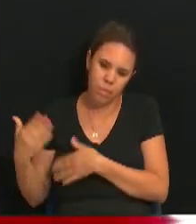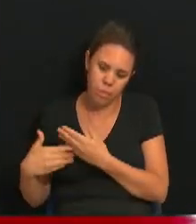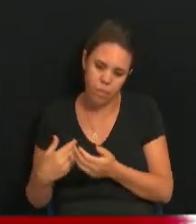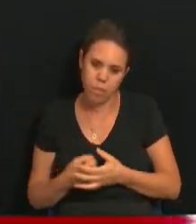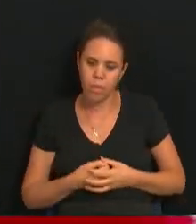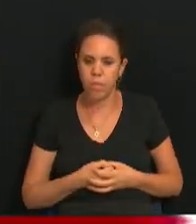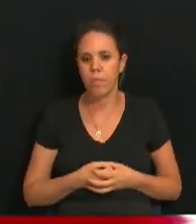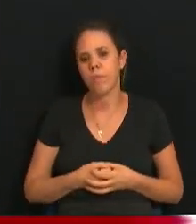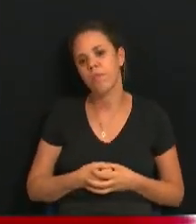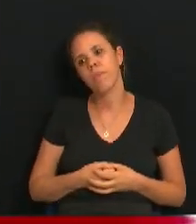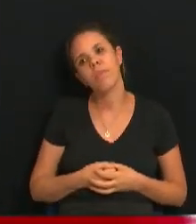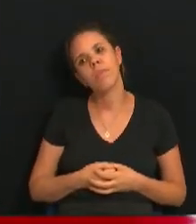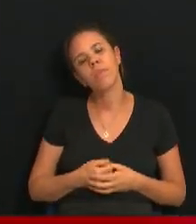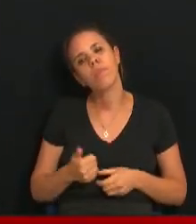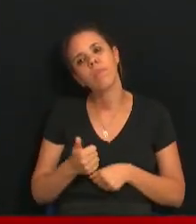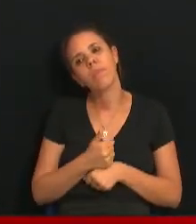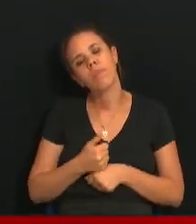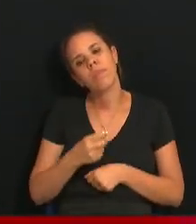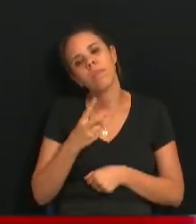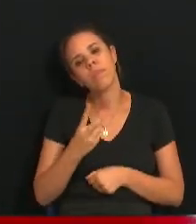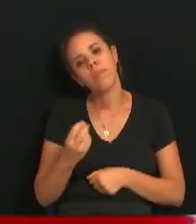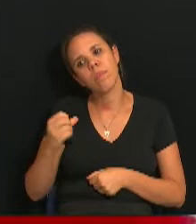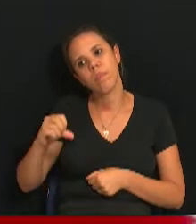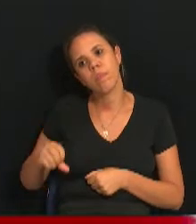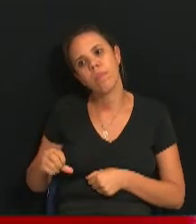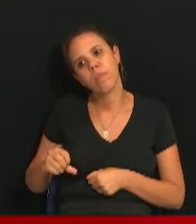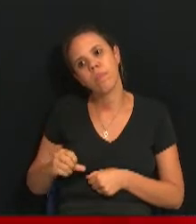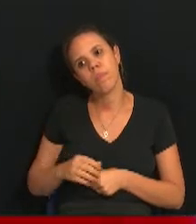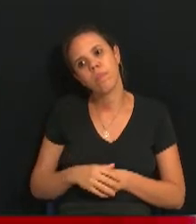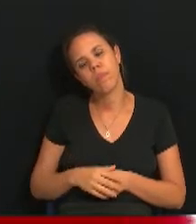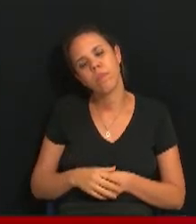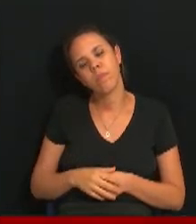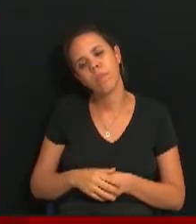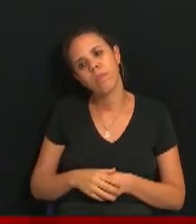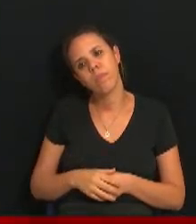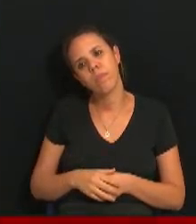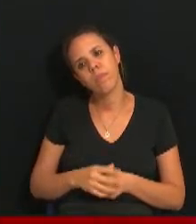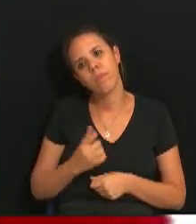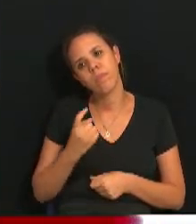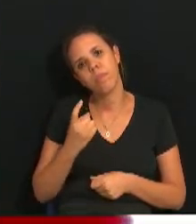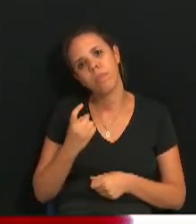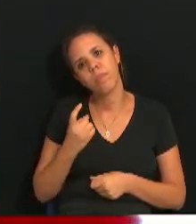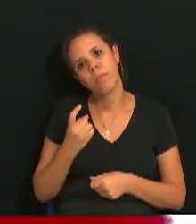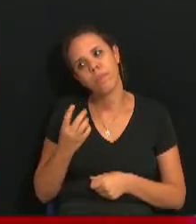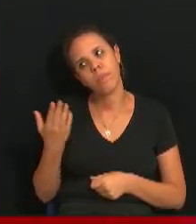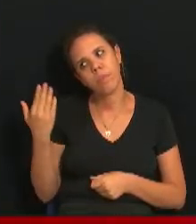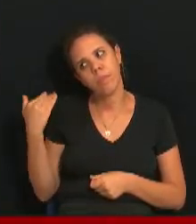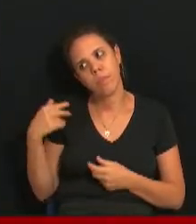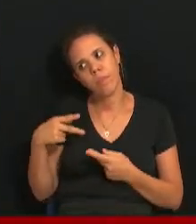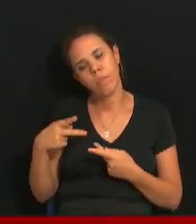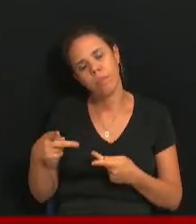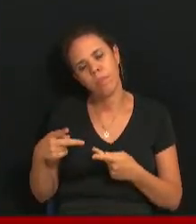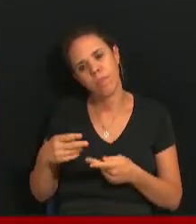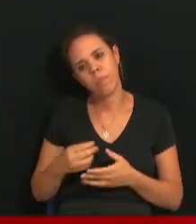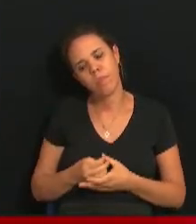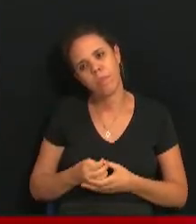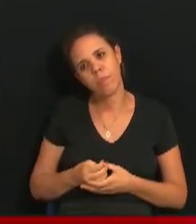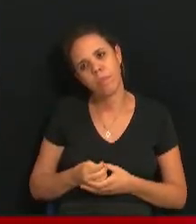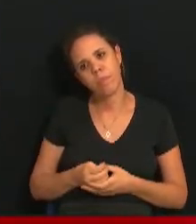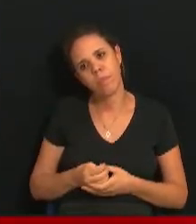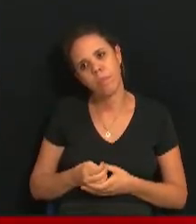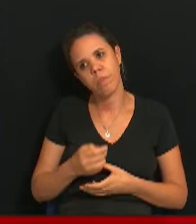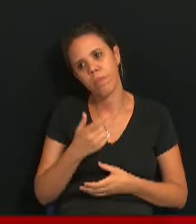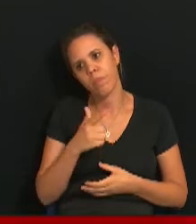historicamente dentro do nosso cargo, desde 2009. Nós não somos convidados. Uma única vez nós somos convidados, né? A gente não entende, é